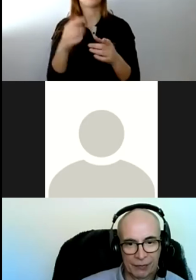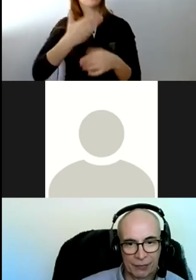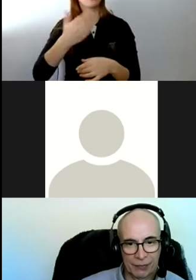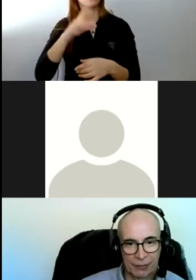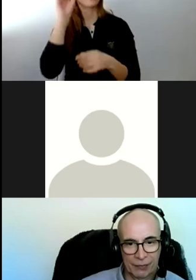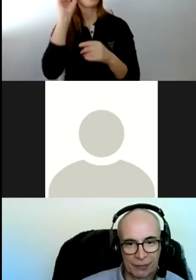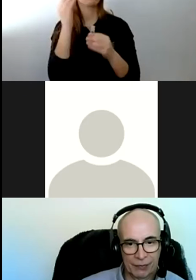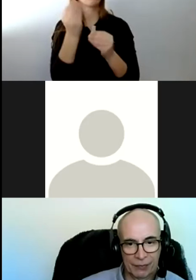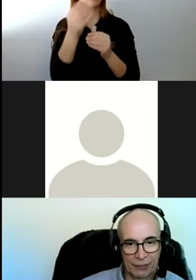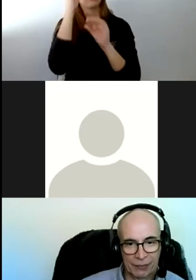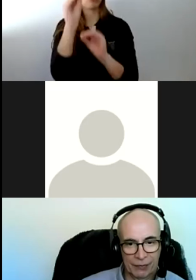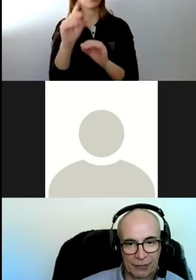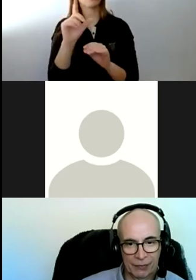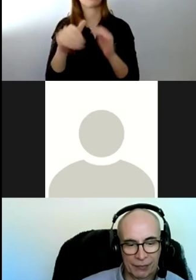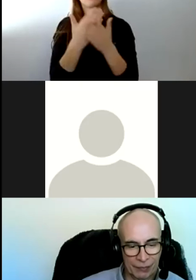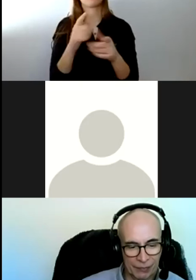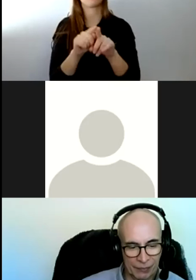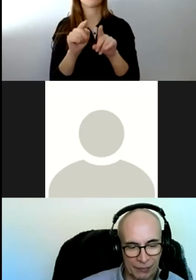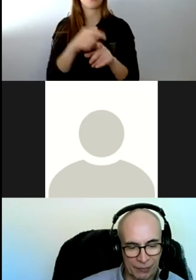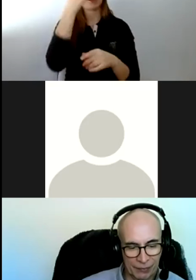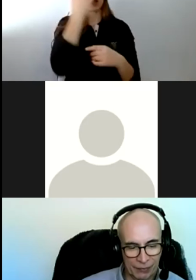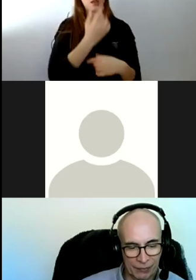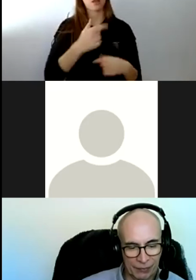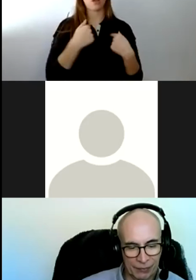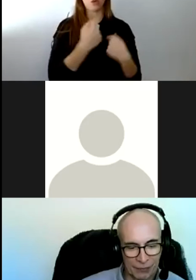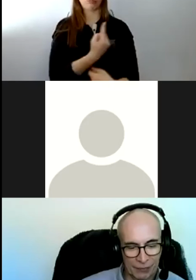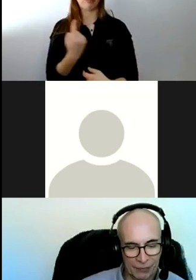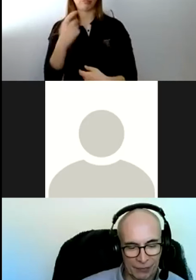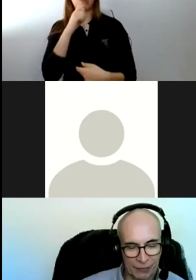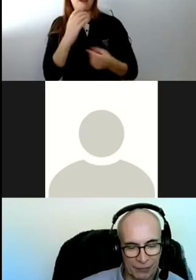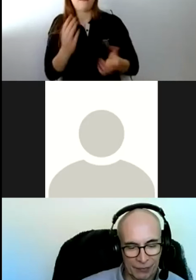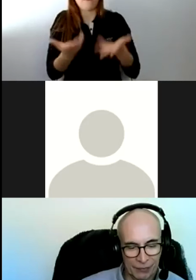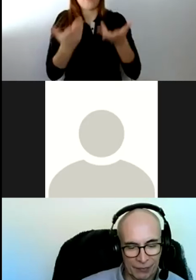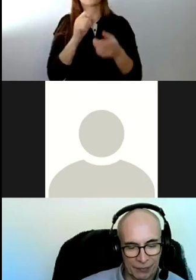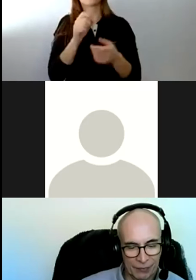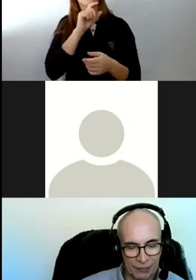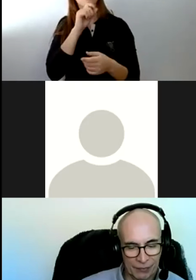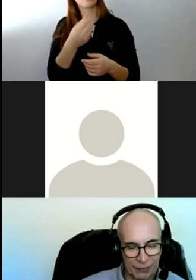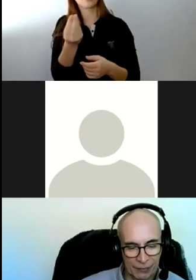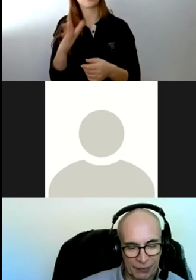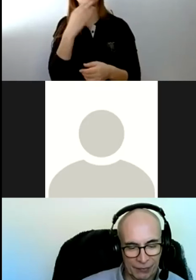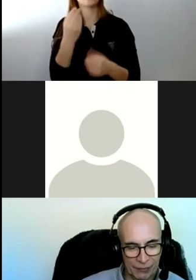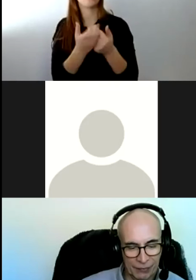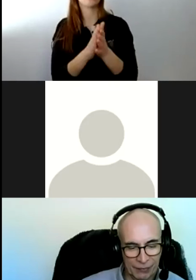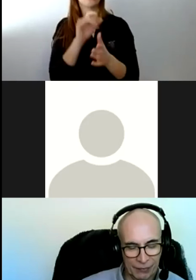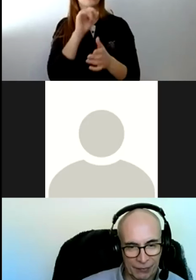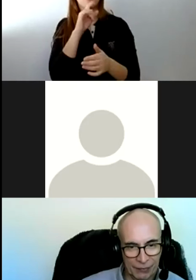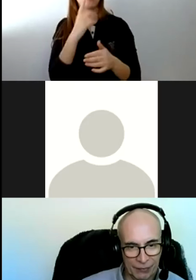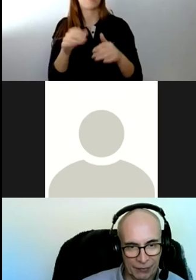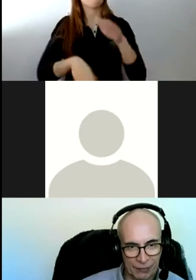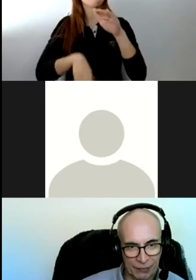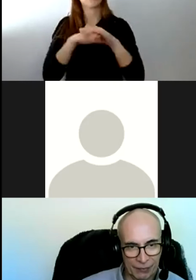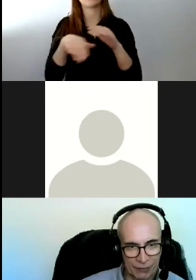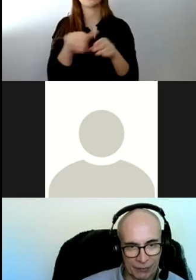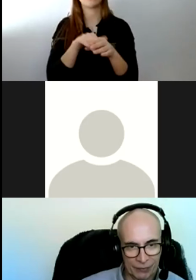seja potenciadora das capacidades individuais e que permita a todas as crianças e jovens alcançarem os níveis máximos de participação. A escola